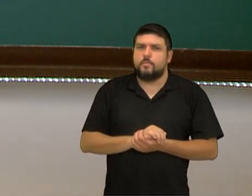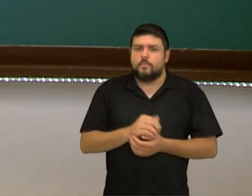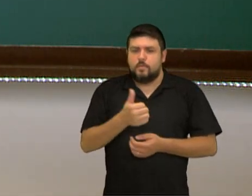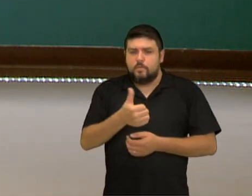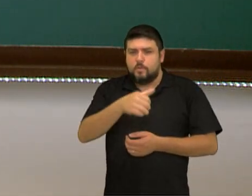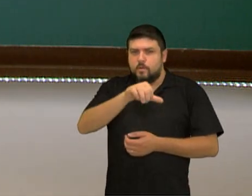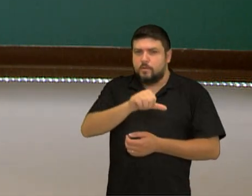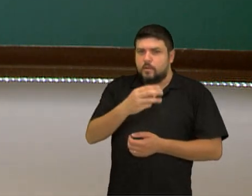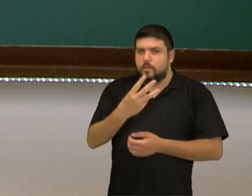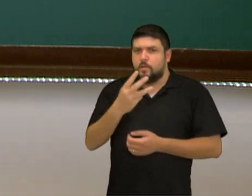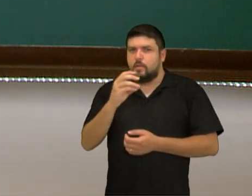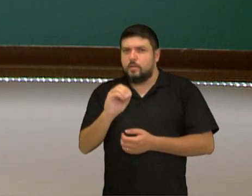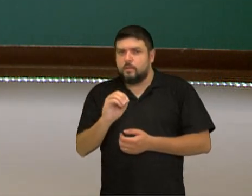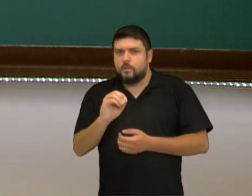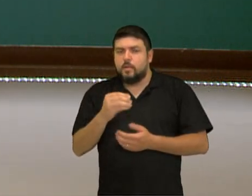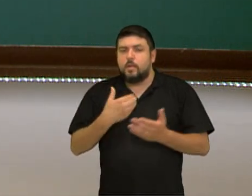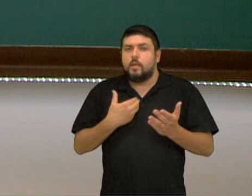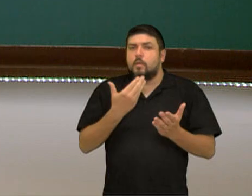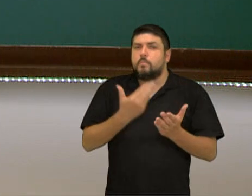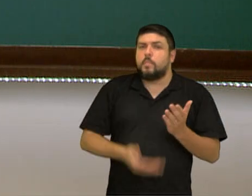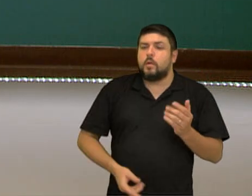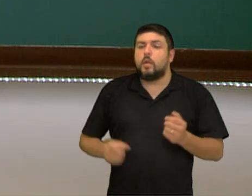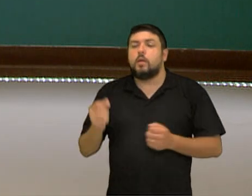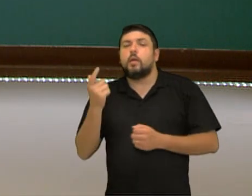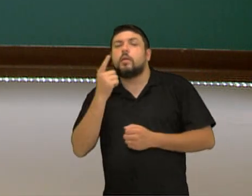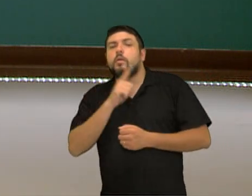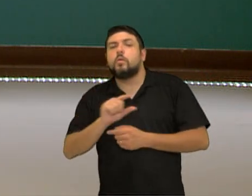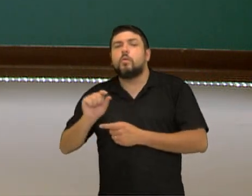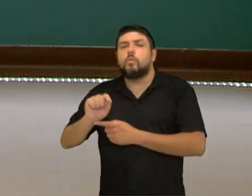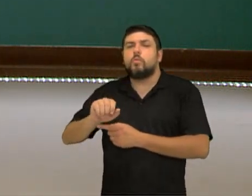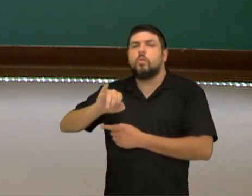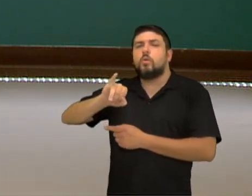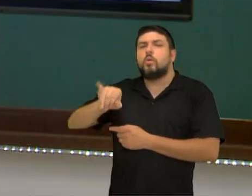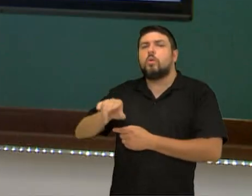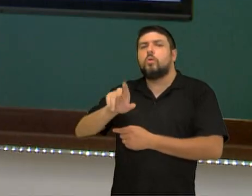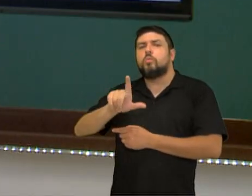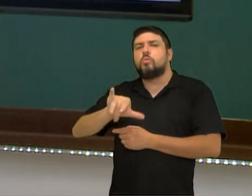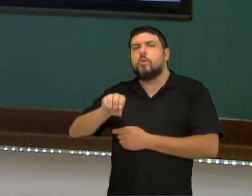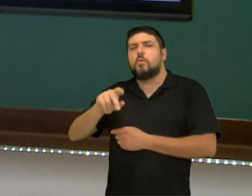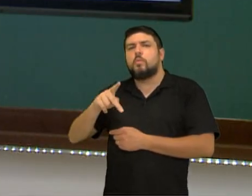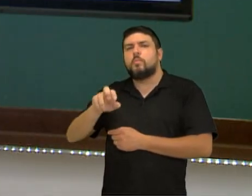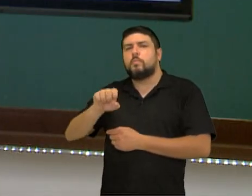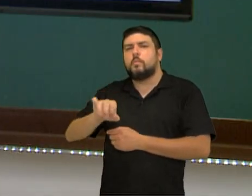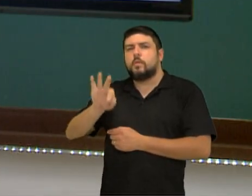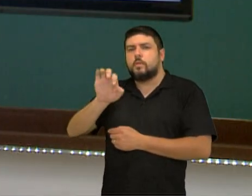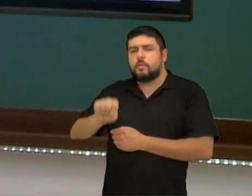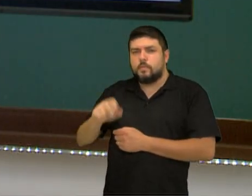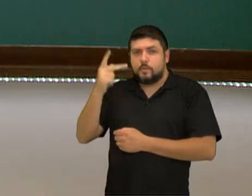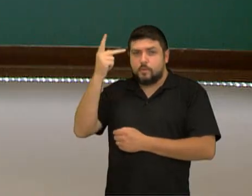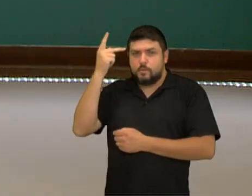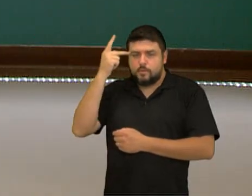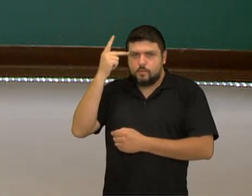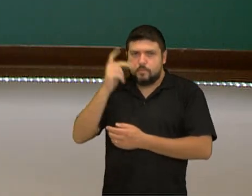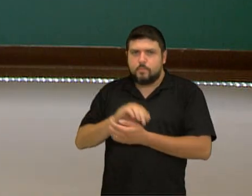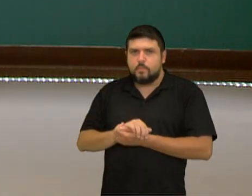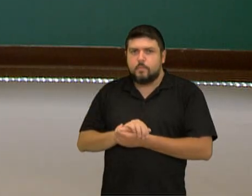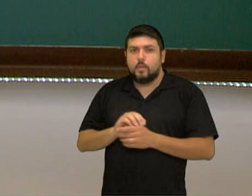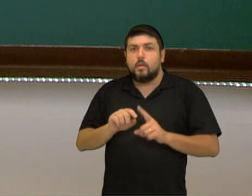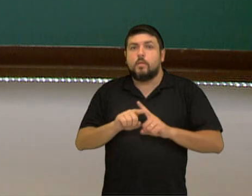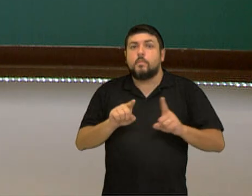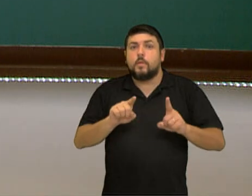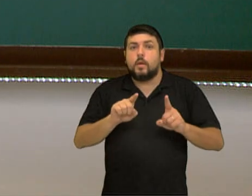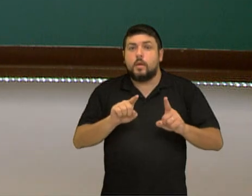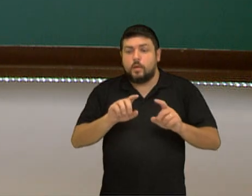ele perdeu a disputa para Júlio Prestes, de São Paulo, mas liderou um movimento com o apoio